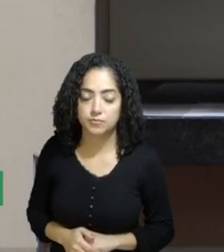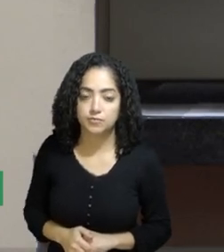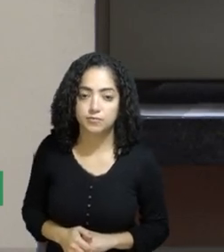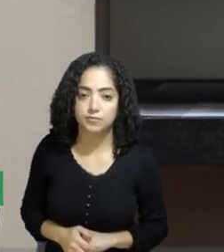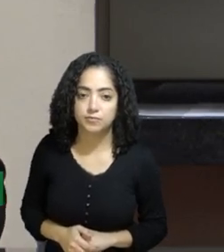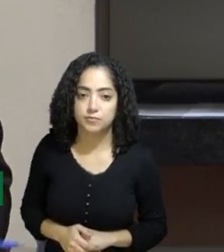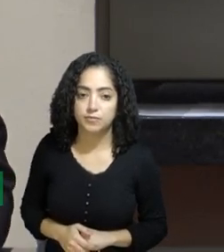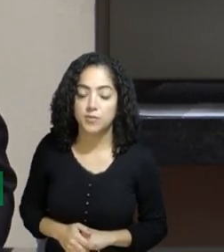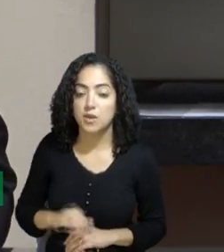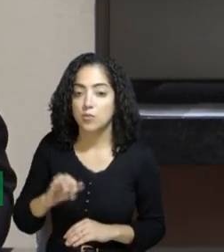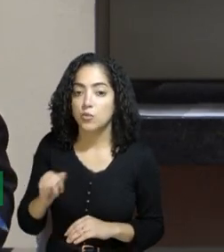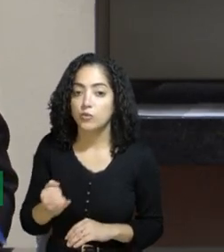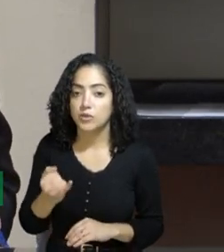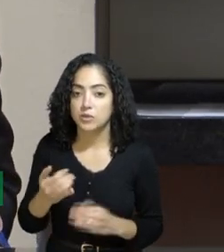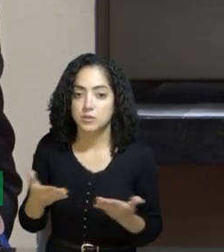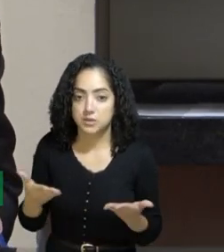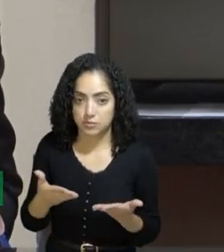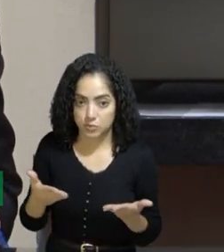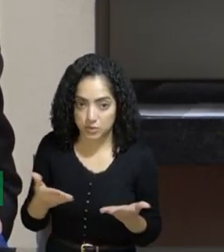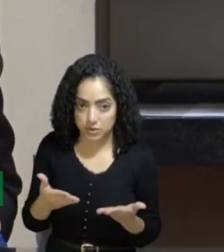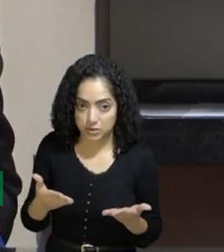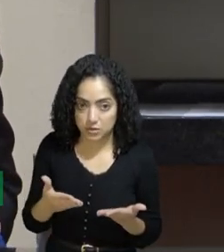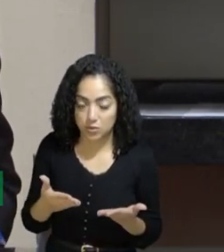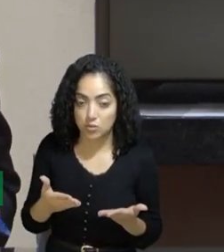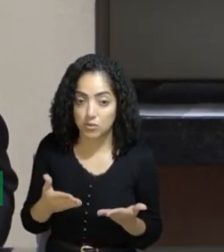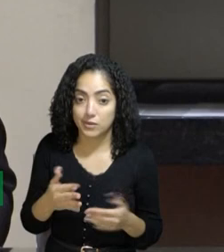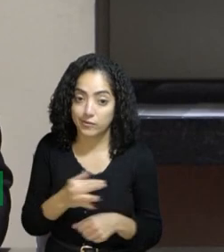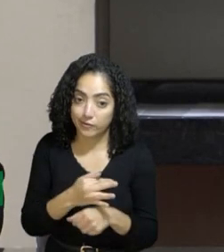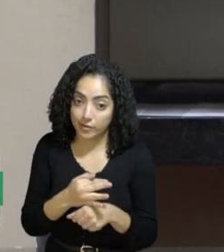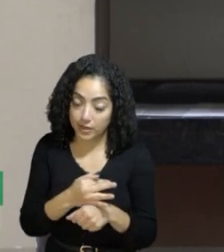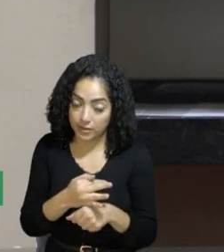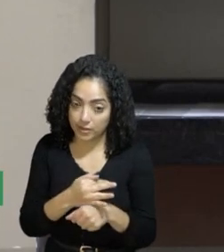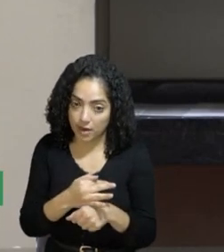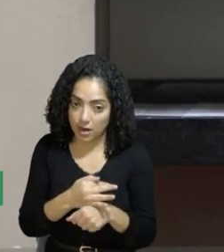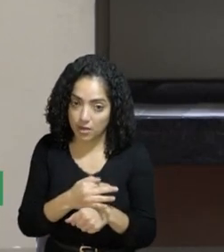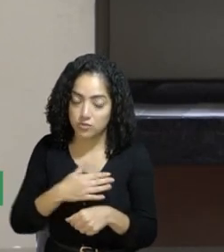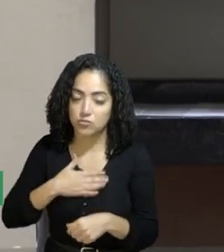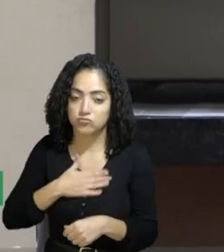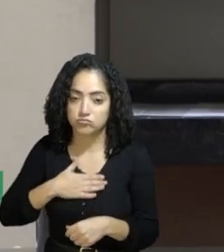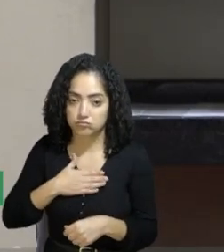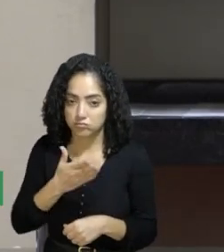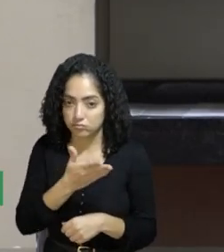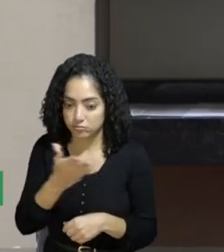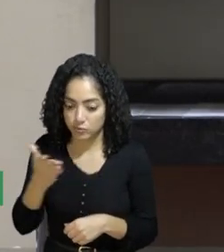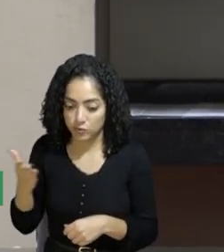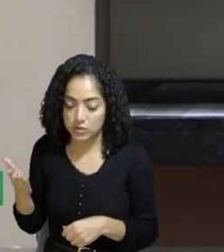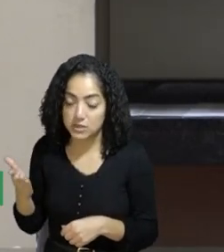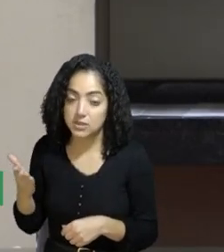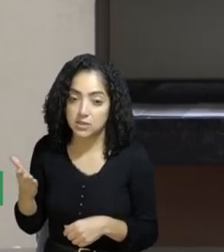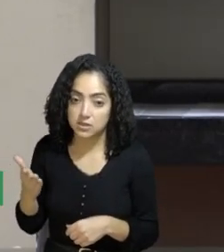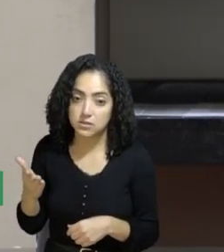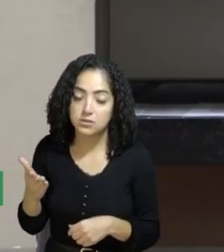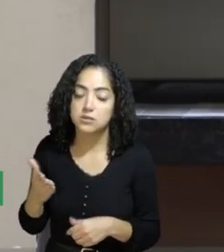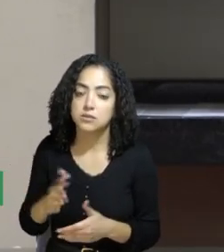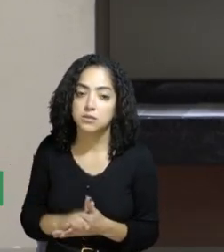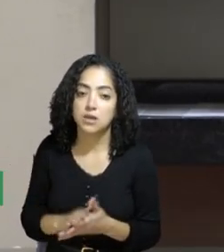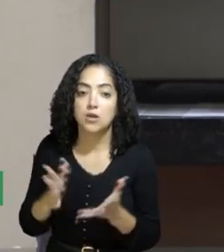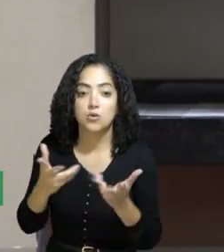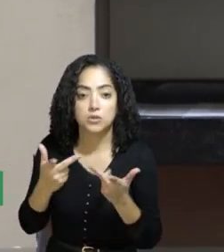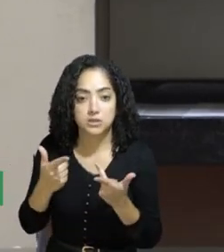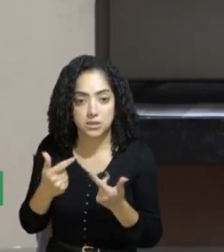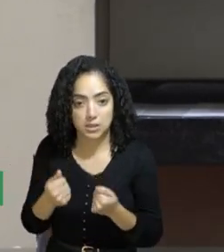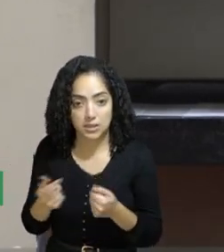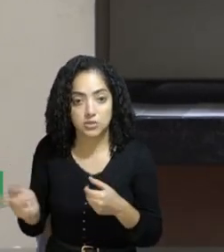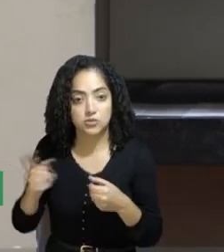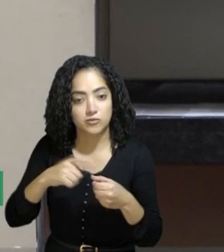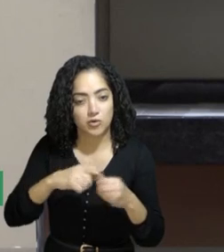essa oportunidade que a gente está às vésperas de um feriado, né, desejar a todos os deputados aqui que tenham um excelente retorno